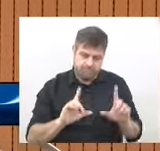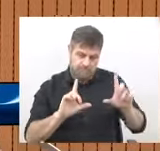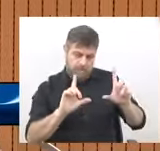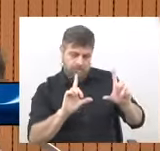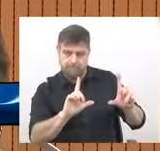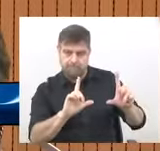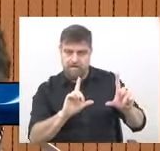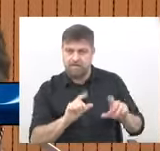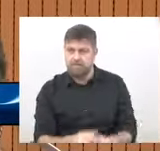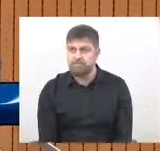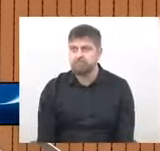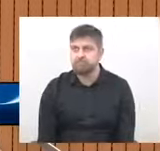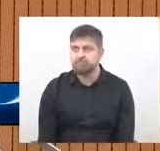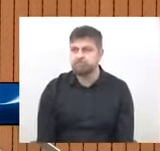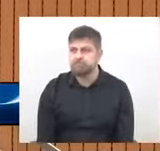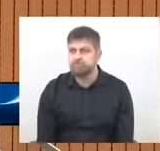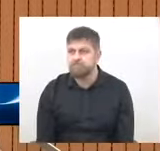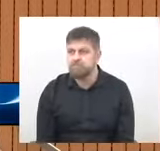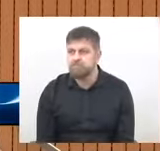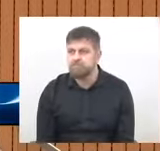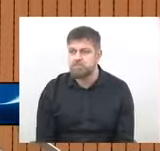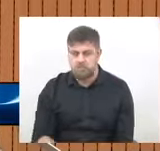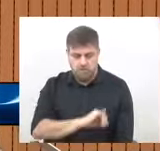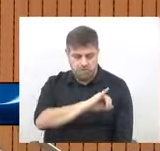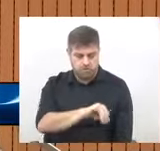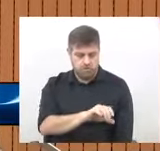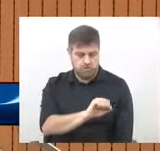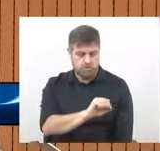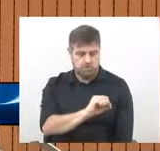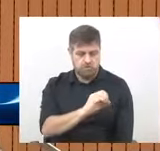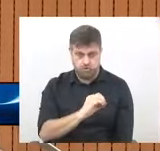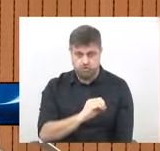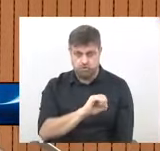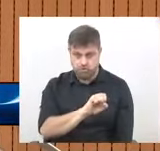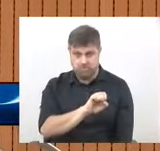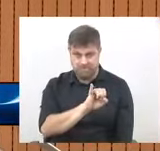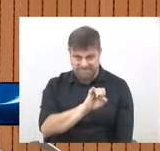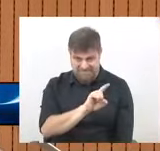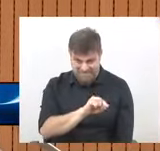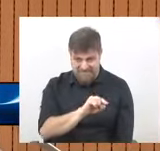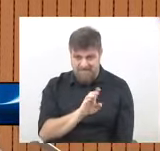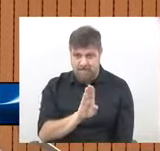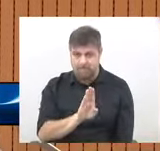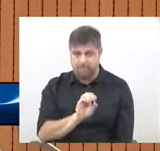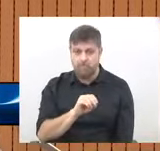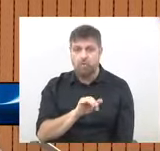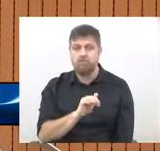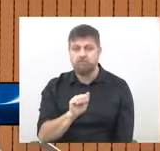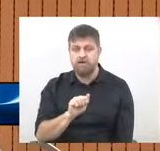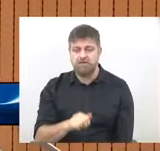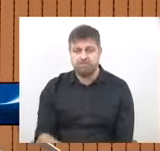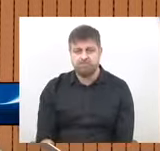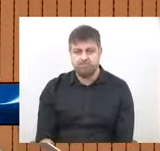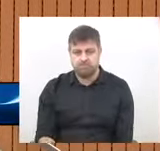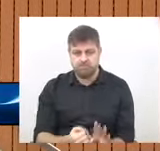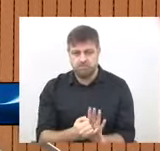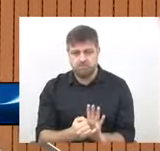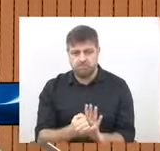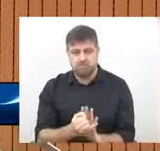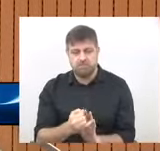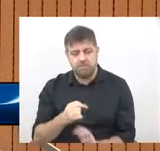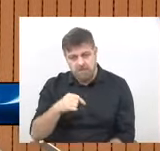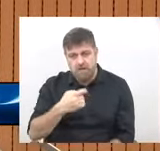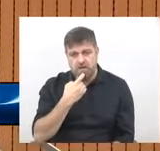esse cidadão que tanto nos honrou aqui na nossa cidade de Campinas. E eu